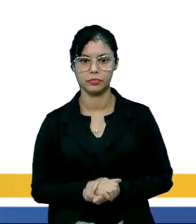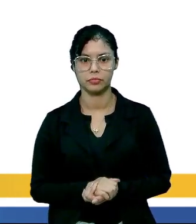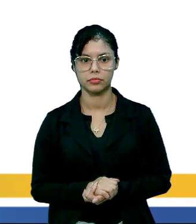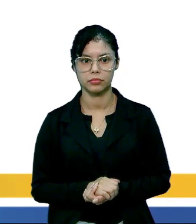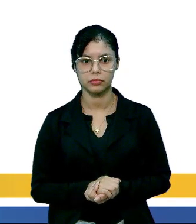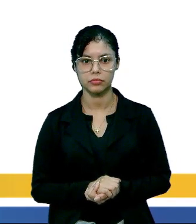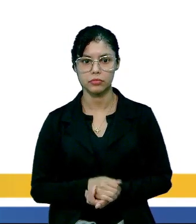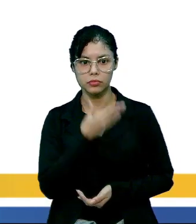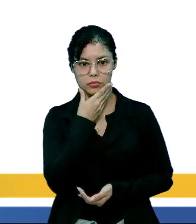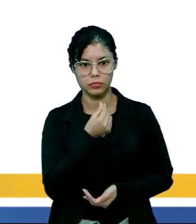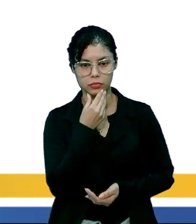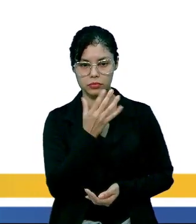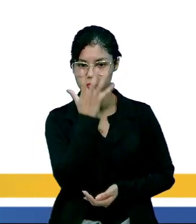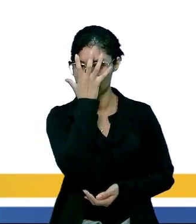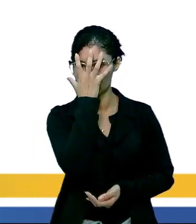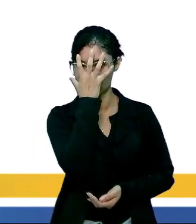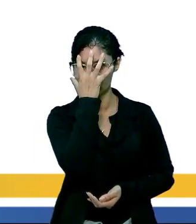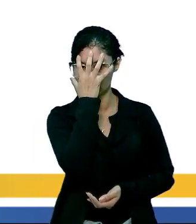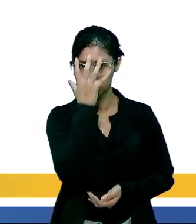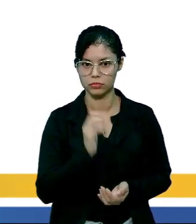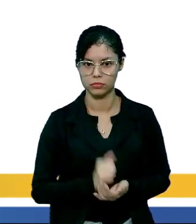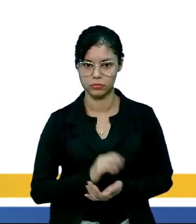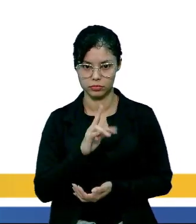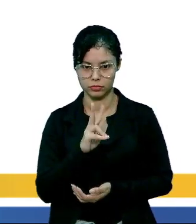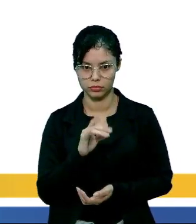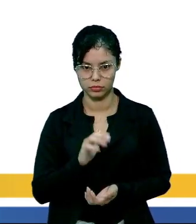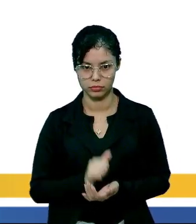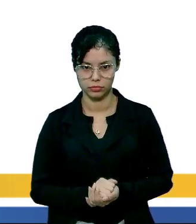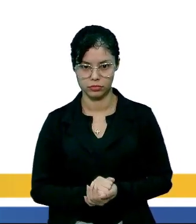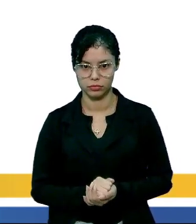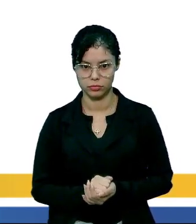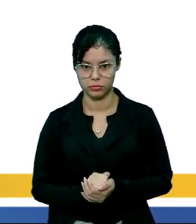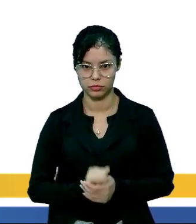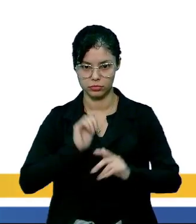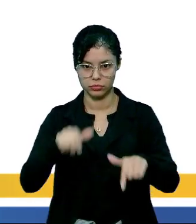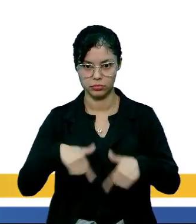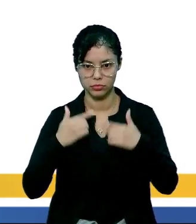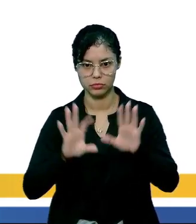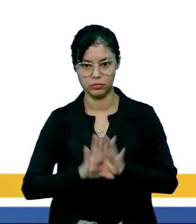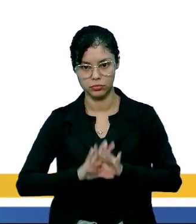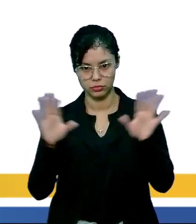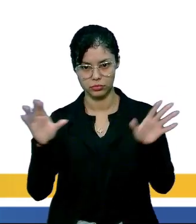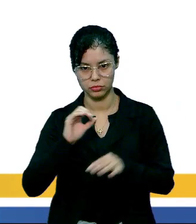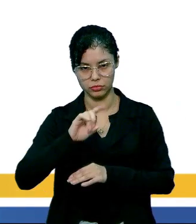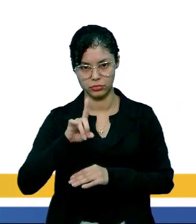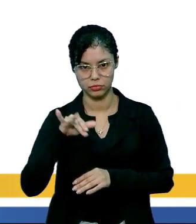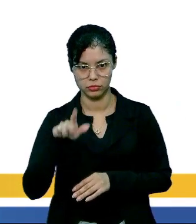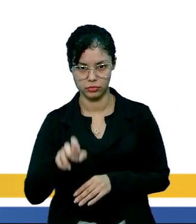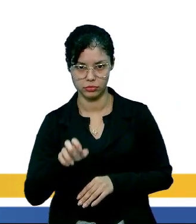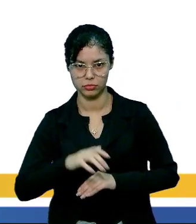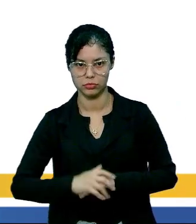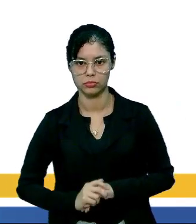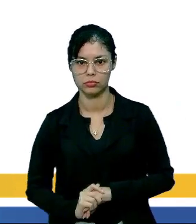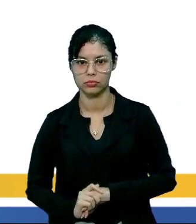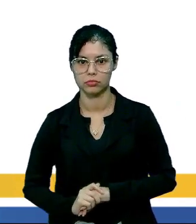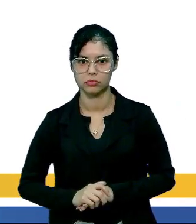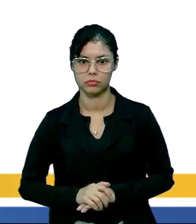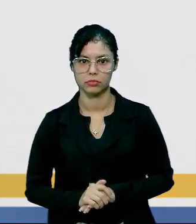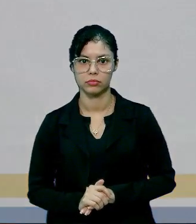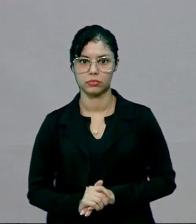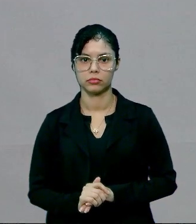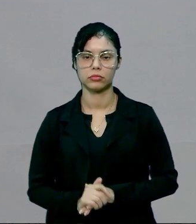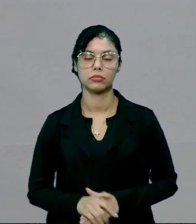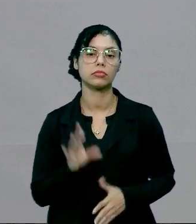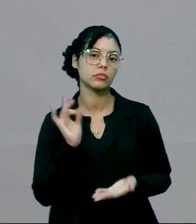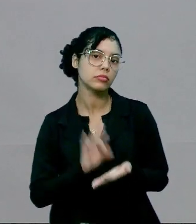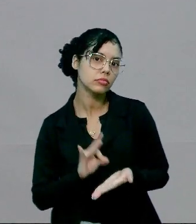E aí, Homem com Máscara, do grupo ativista Anônimos, que luta pela liberdade online.